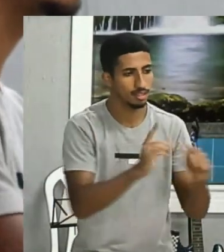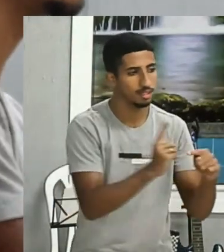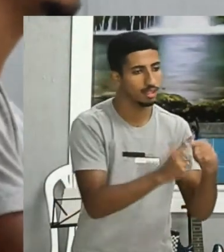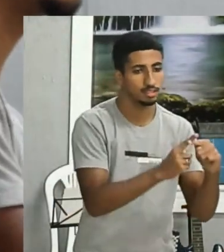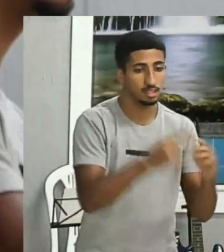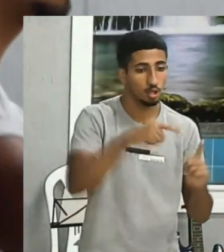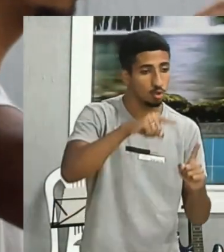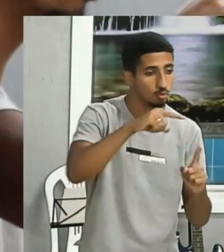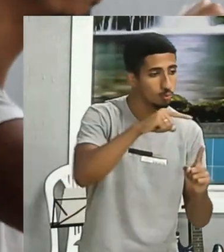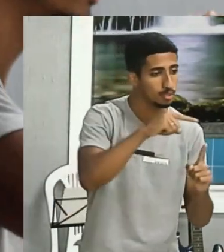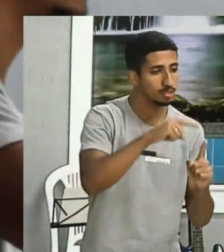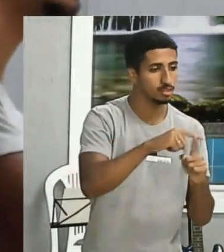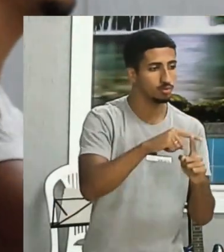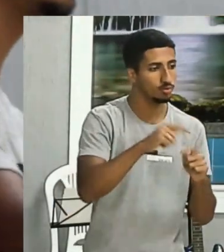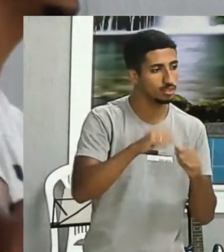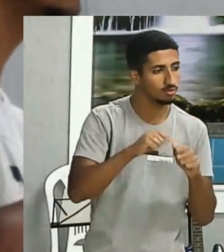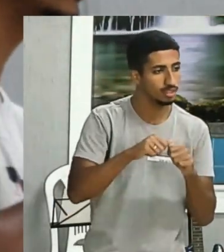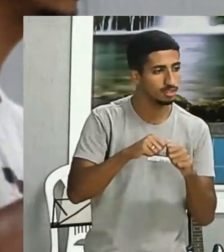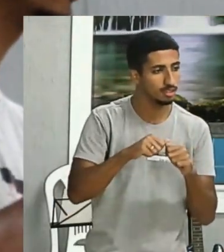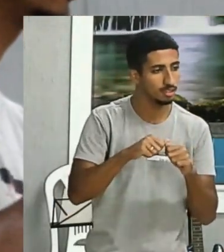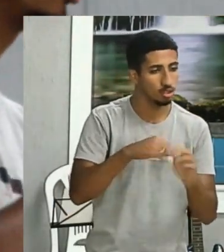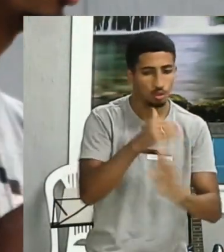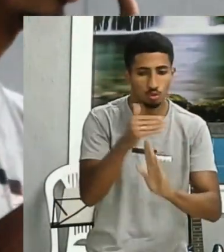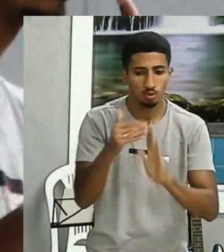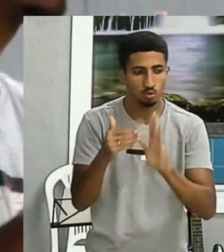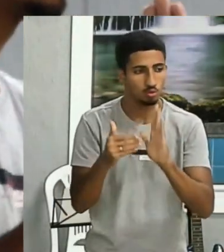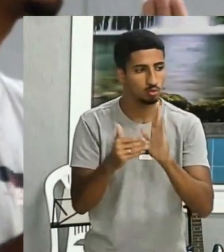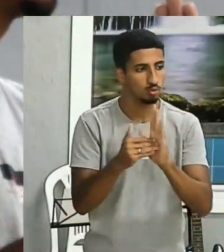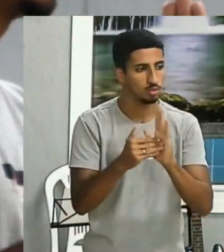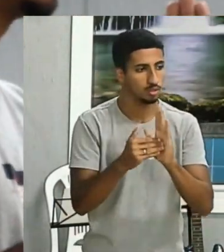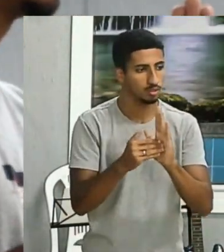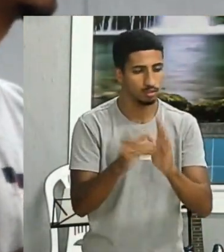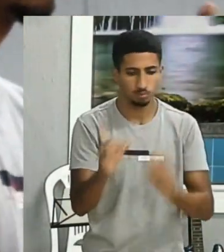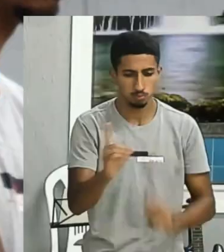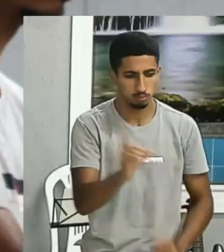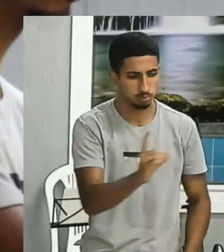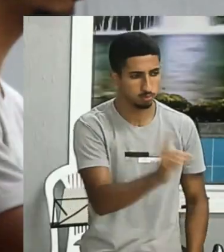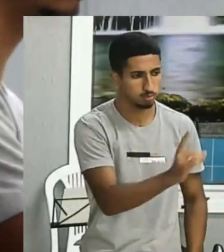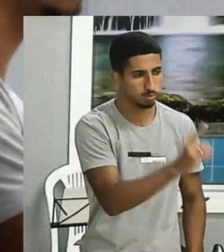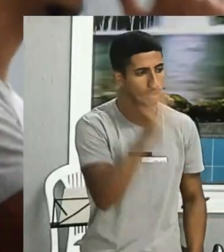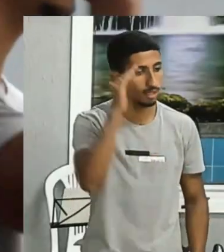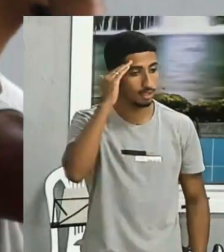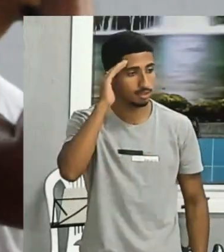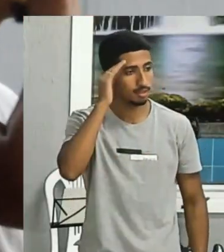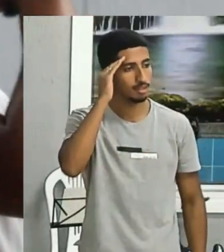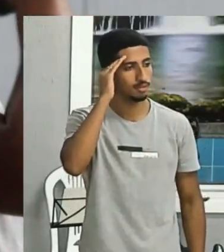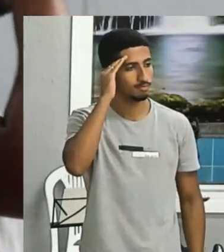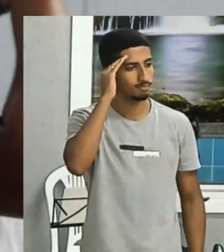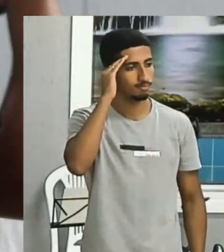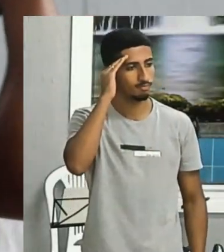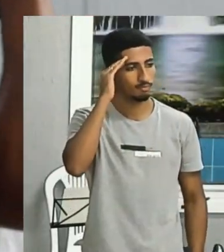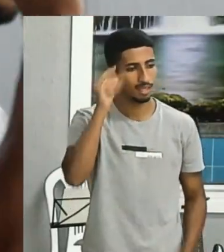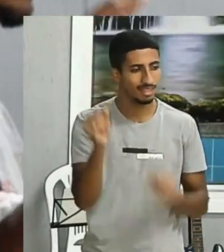Tem uma tabelinha que possivelmente vai ser difícil todos enxergarem, mas está lá,